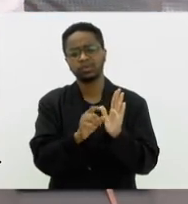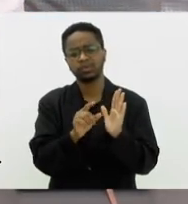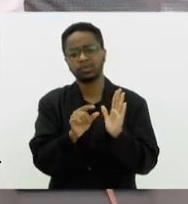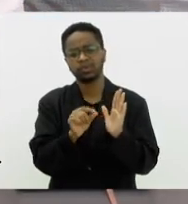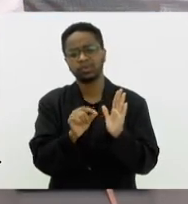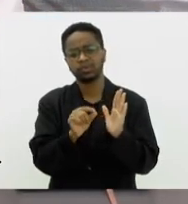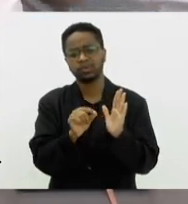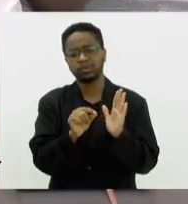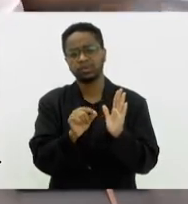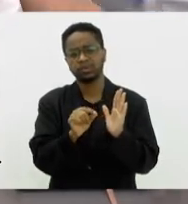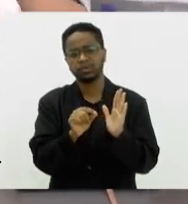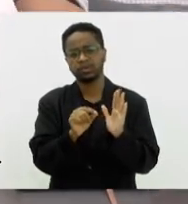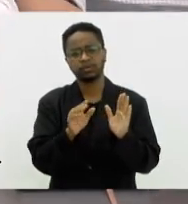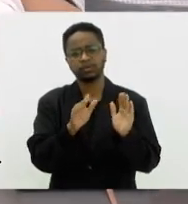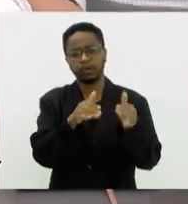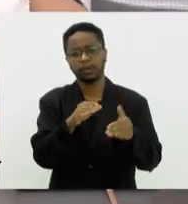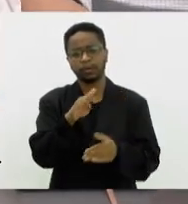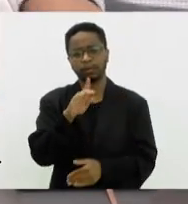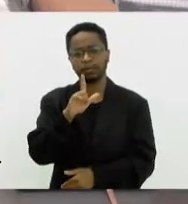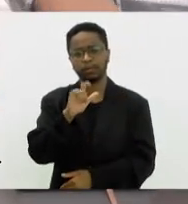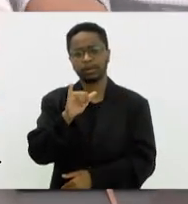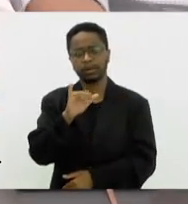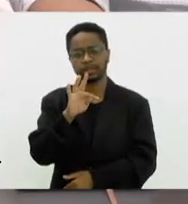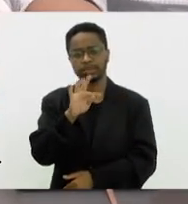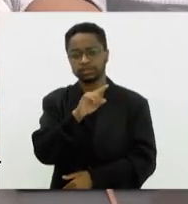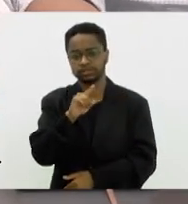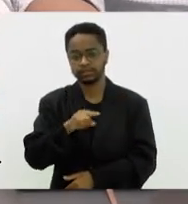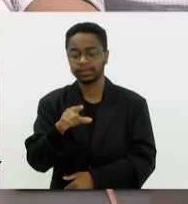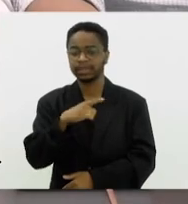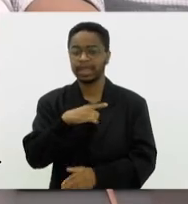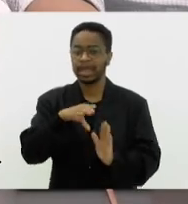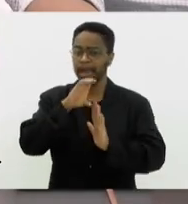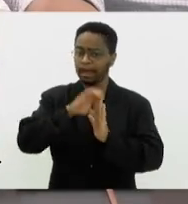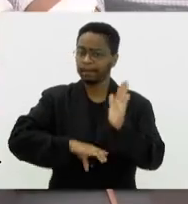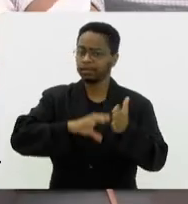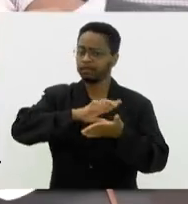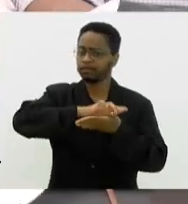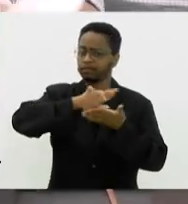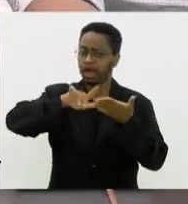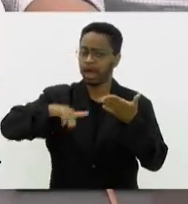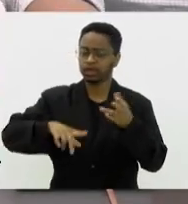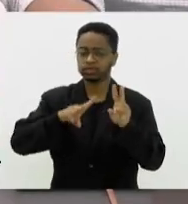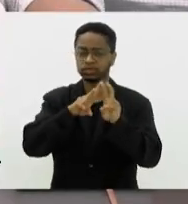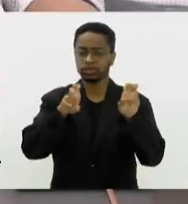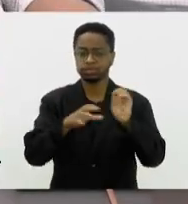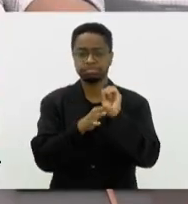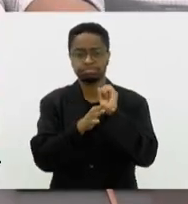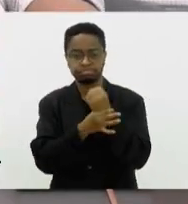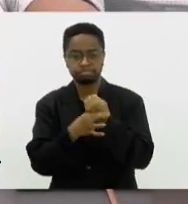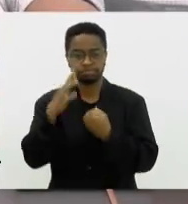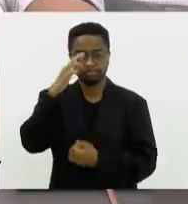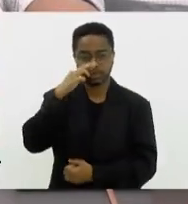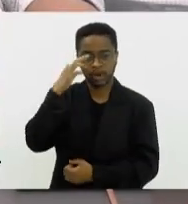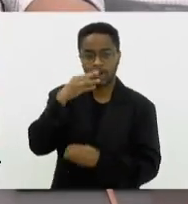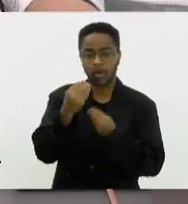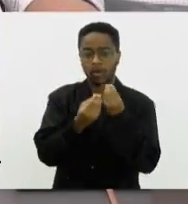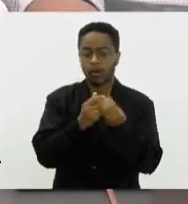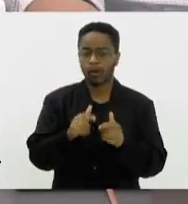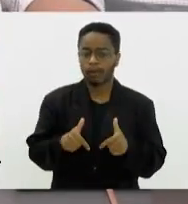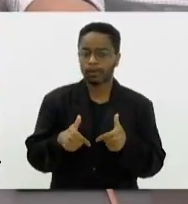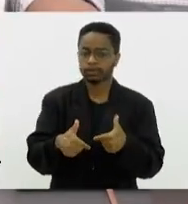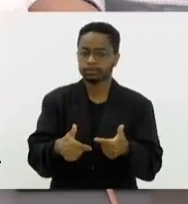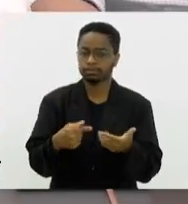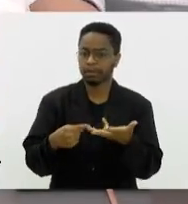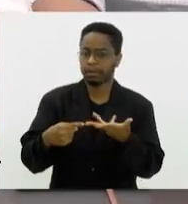O Estatuto das Blitz. Tem vários capítulos de segurança, fiscalização, procedimento nas ações,